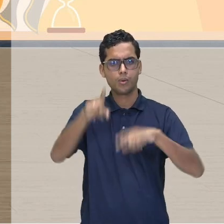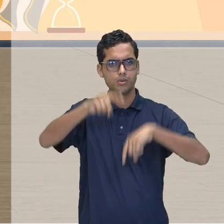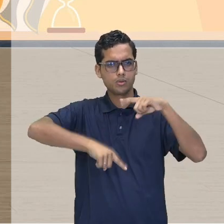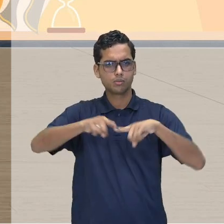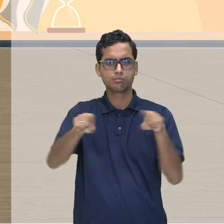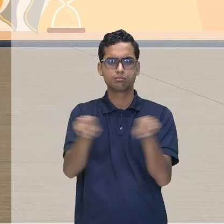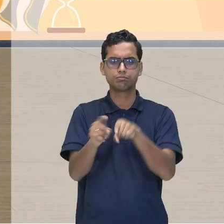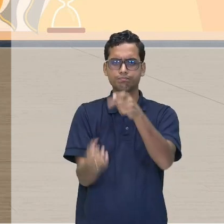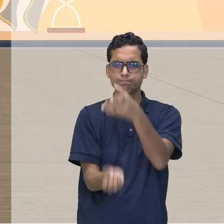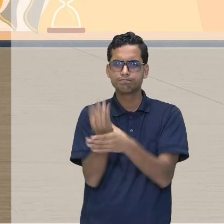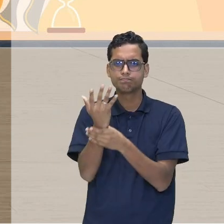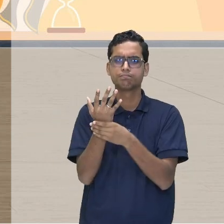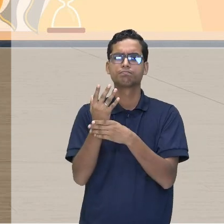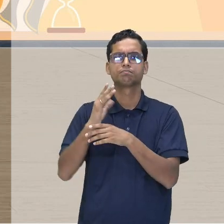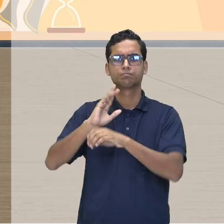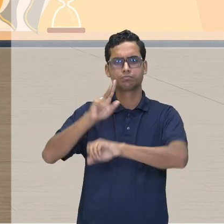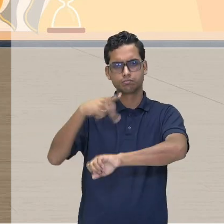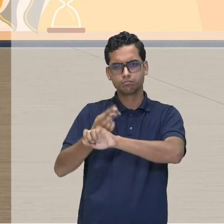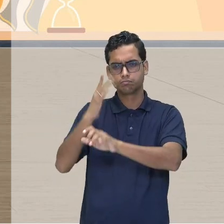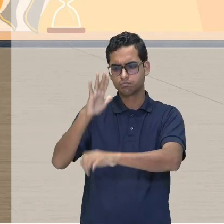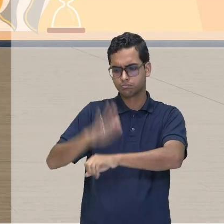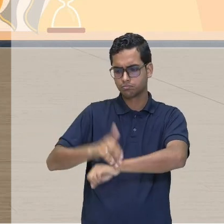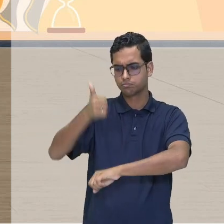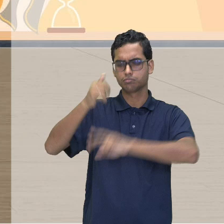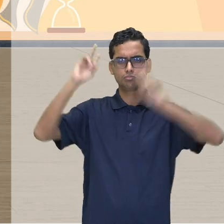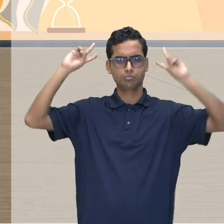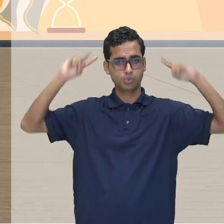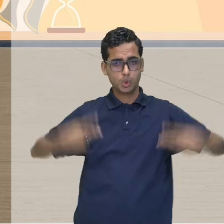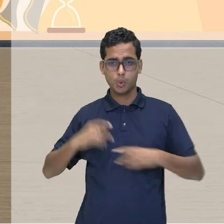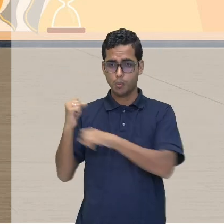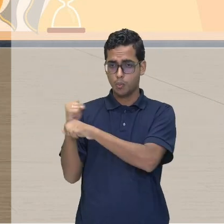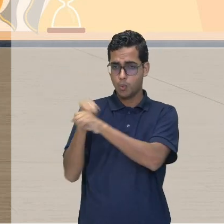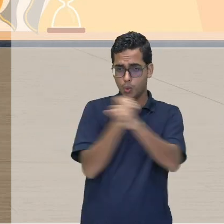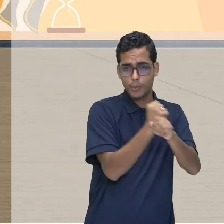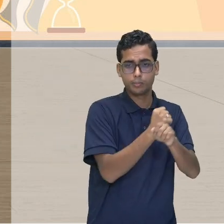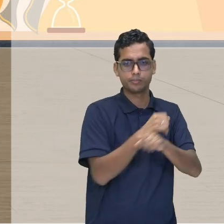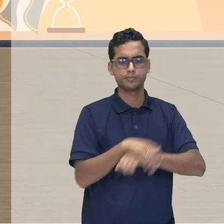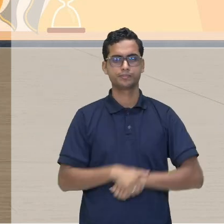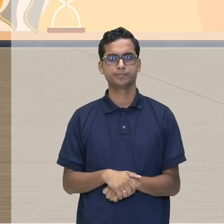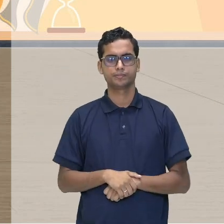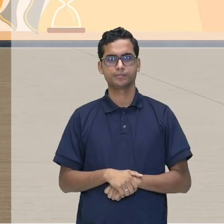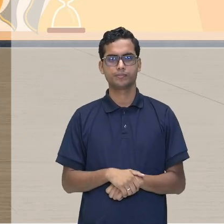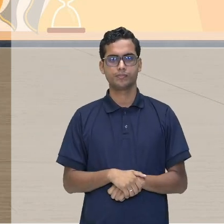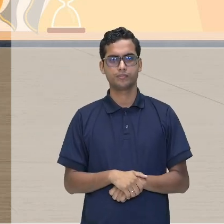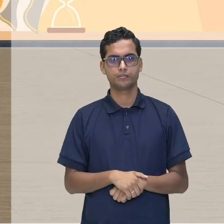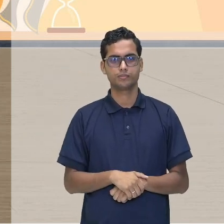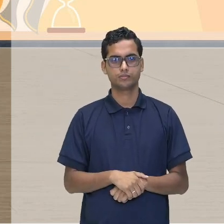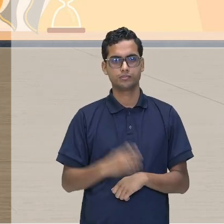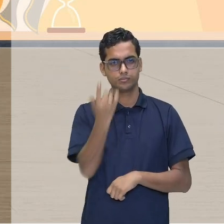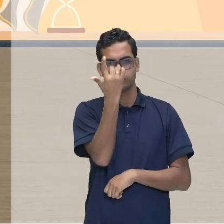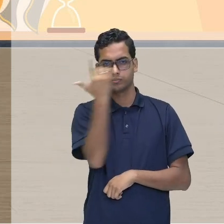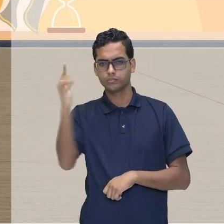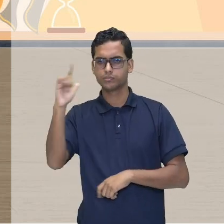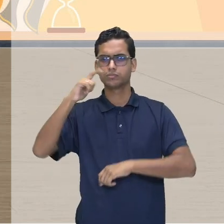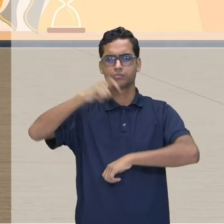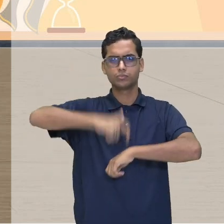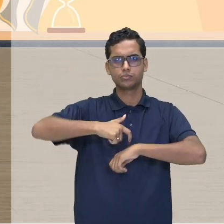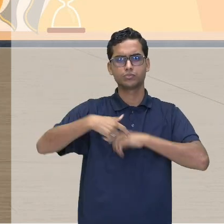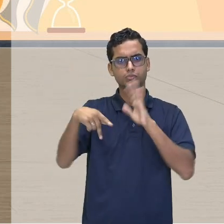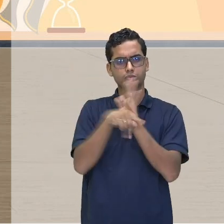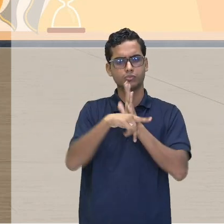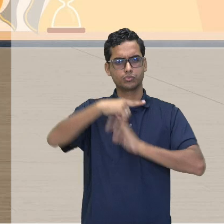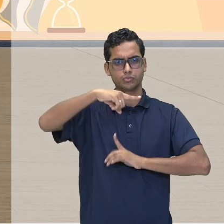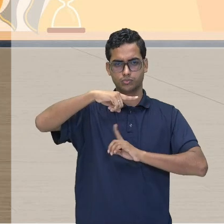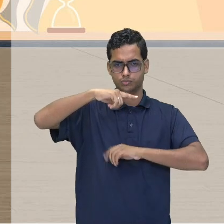foram criados e aperfeiçoados pelo homem ao longo do tempo. Mas uma outra categoria de tempo, além do tempo cronológico que